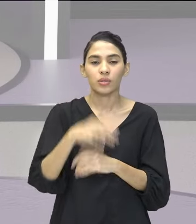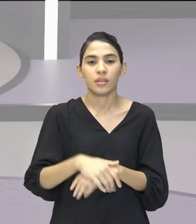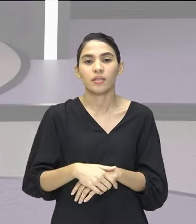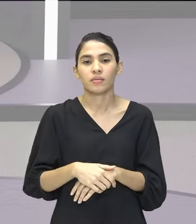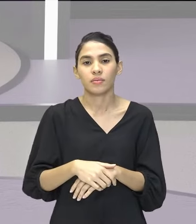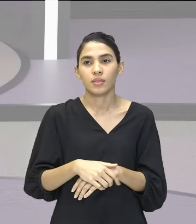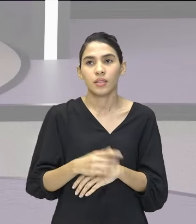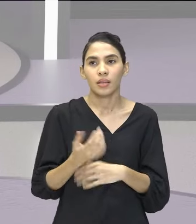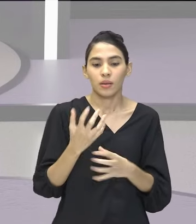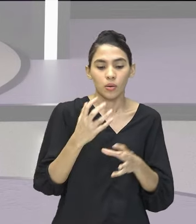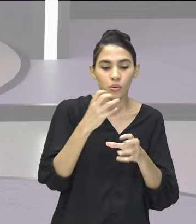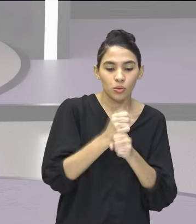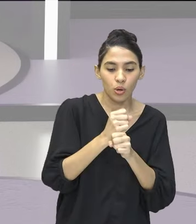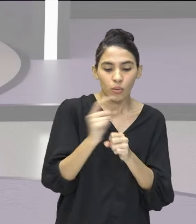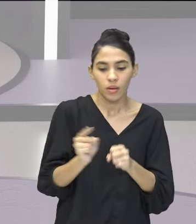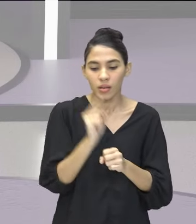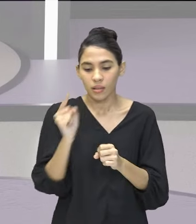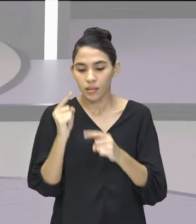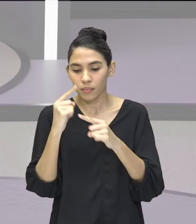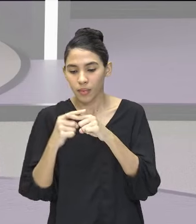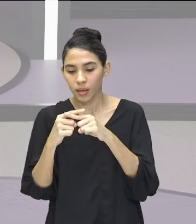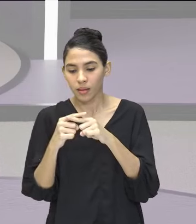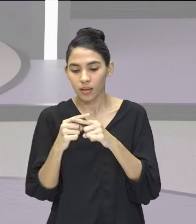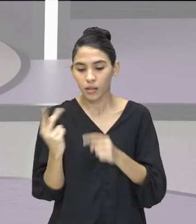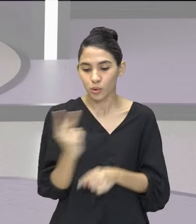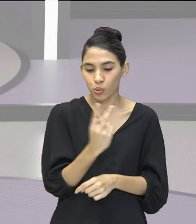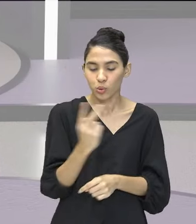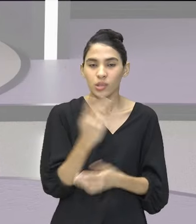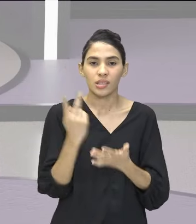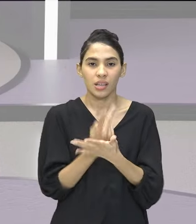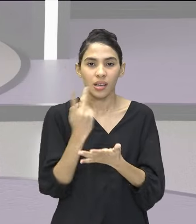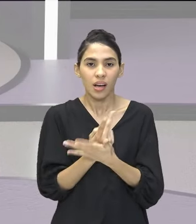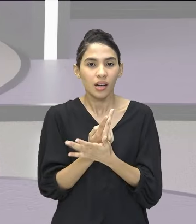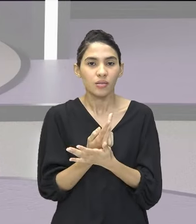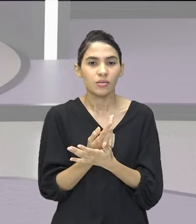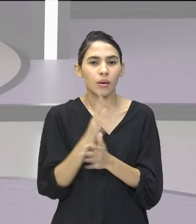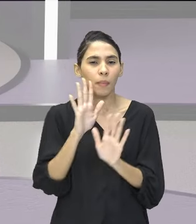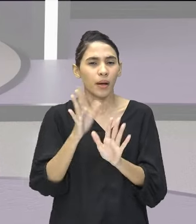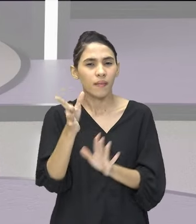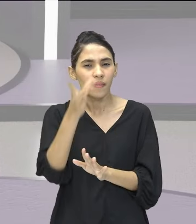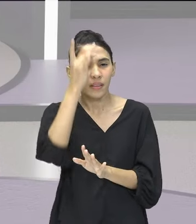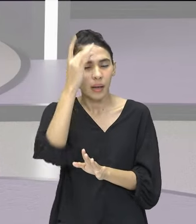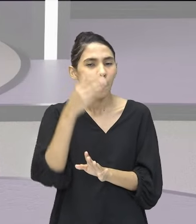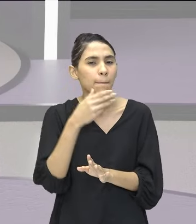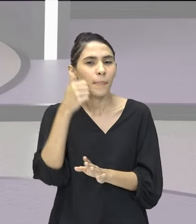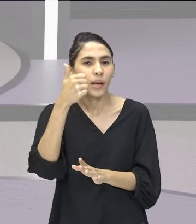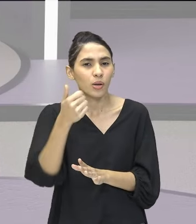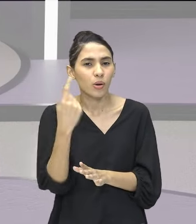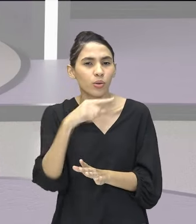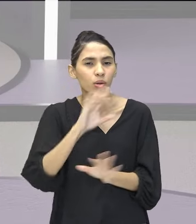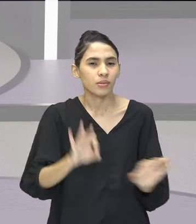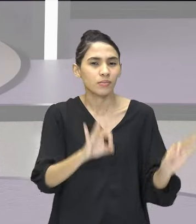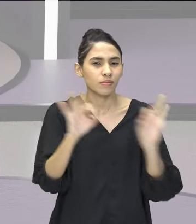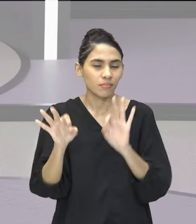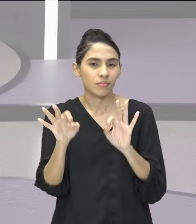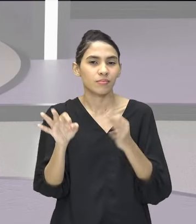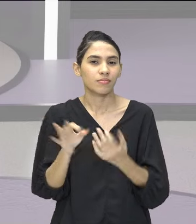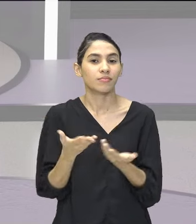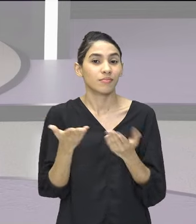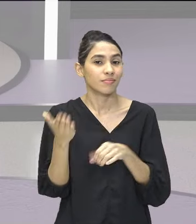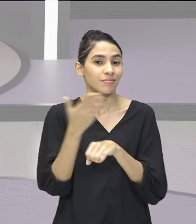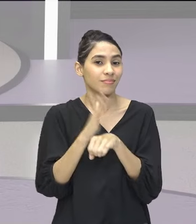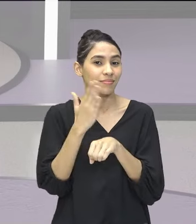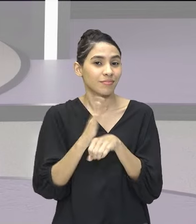operação ali, depois a outra e esteja matematicamente errado. Mas para fixar melhor tudo que nós vimos até aqui, vamos